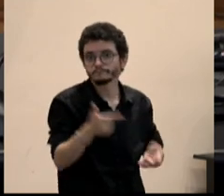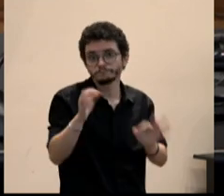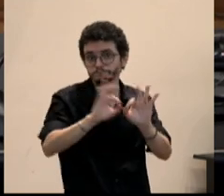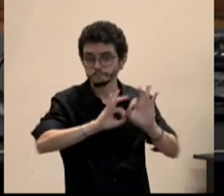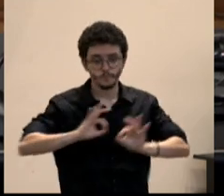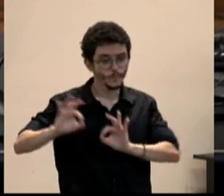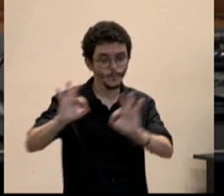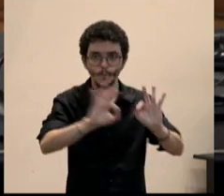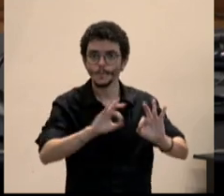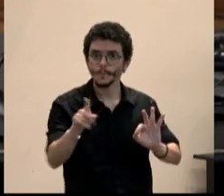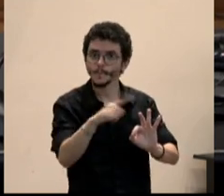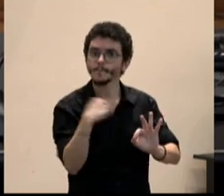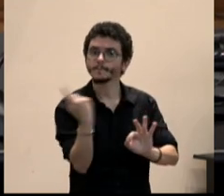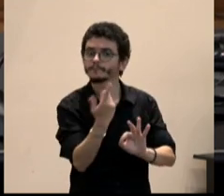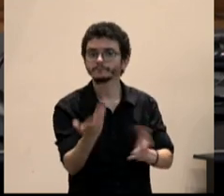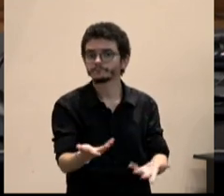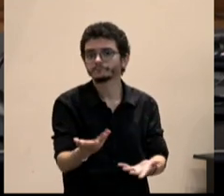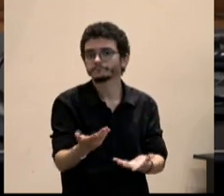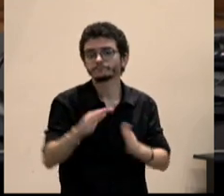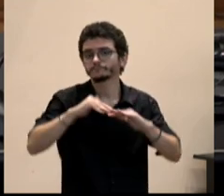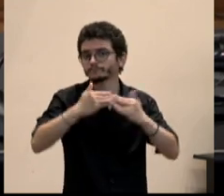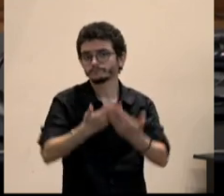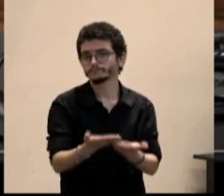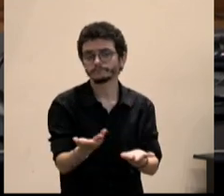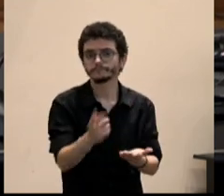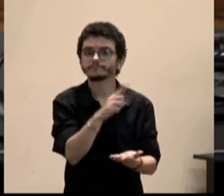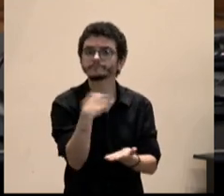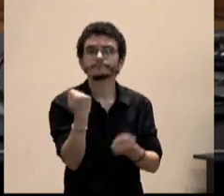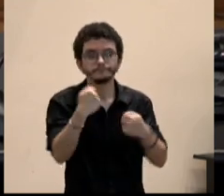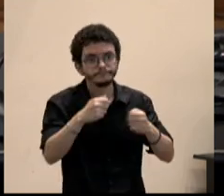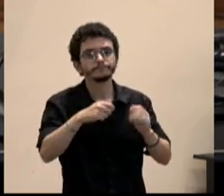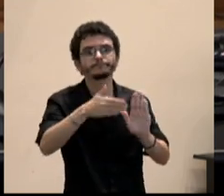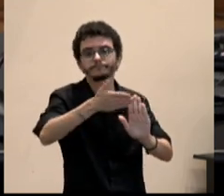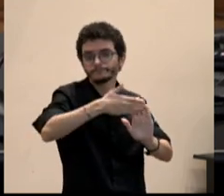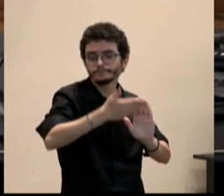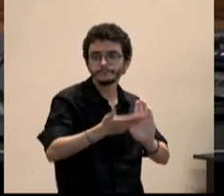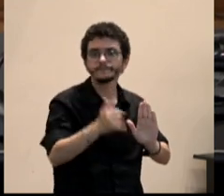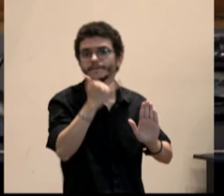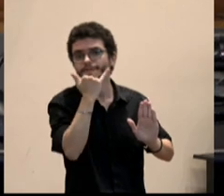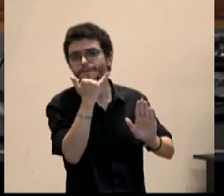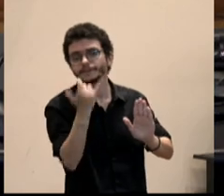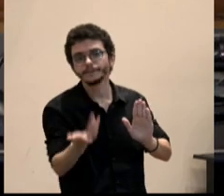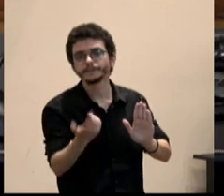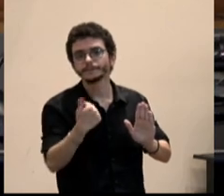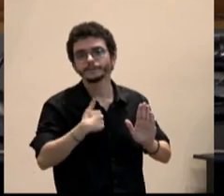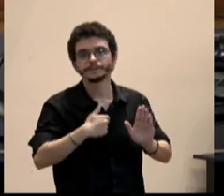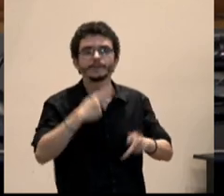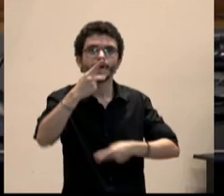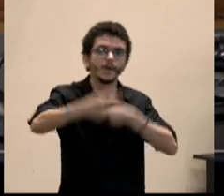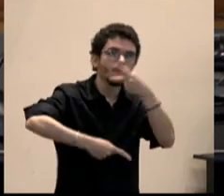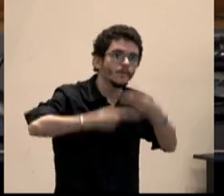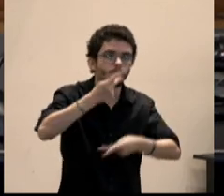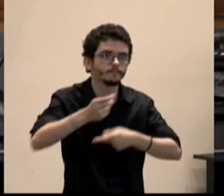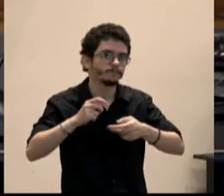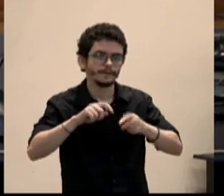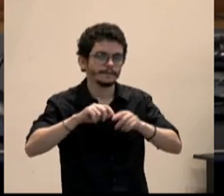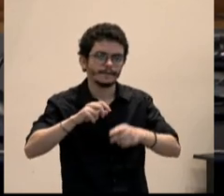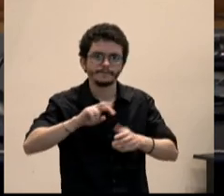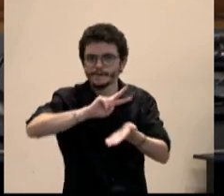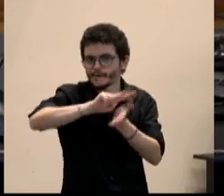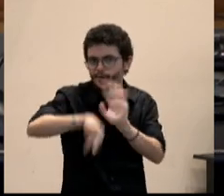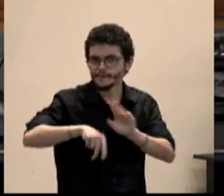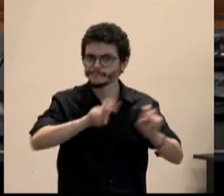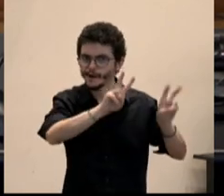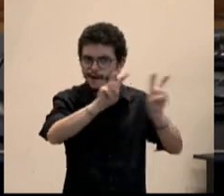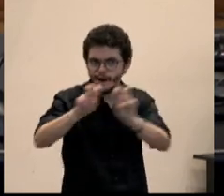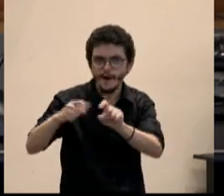tem isso nas nossas redes. Nós precisamos pautar. Então, desculpa que eu fui falando sobre várias coisas, porque eu acho que